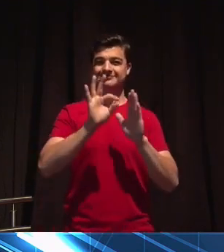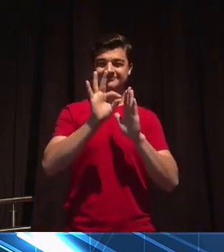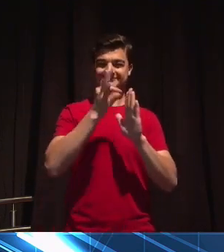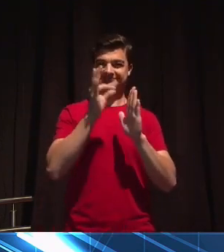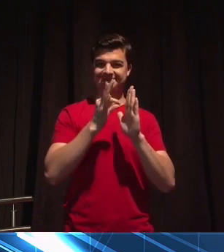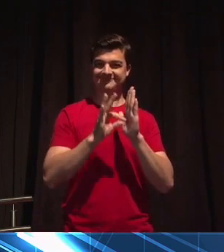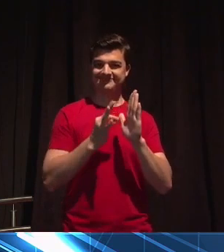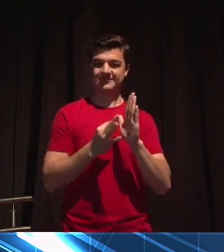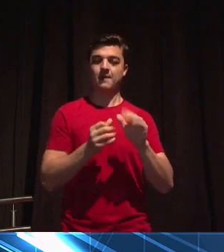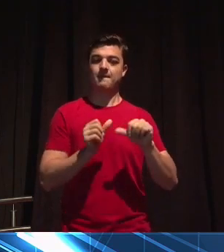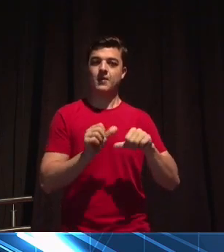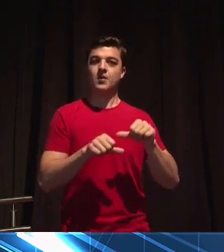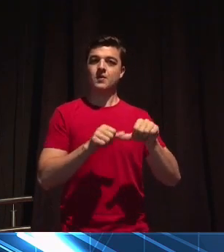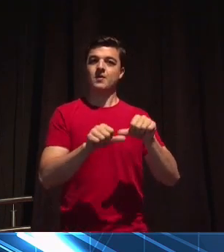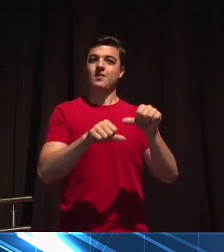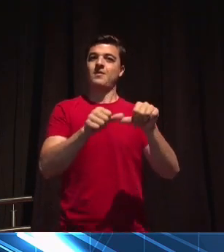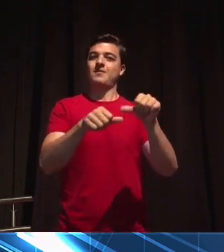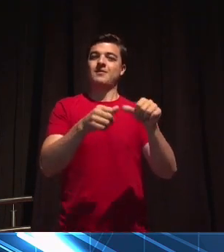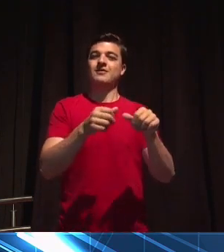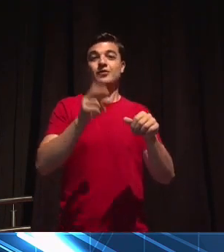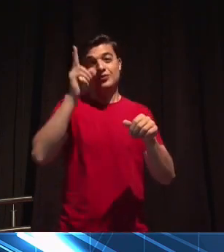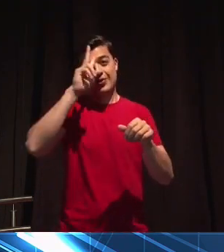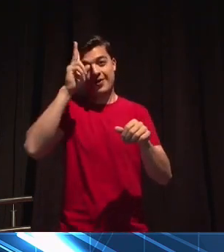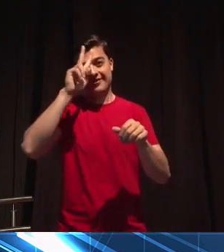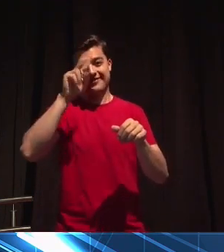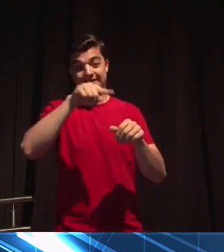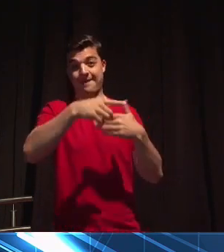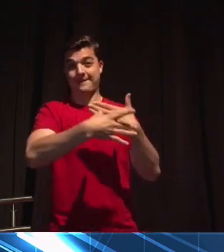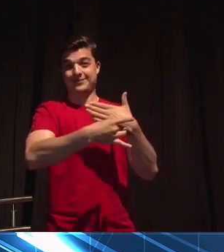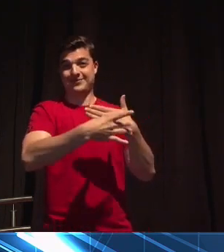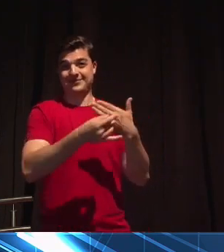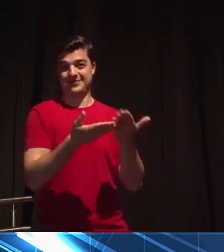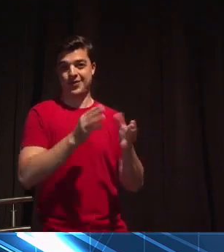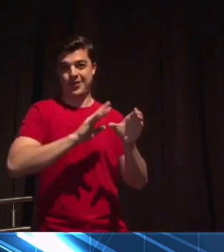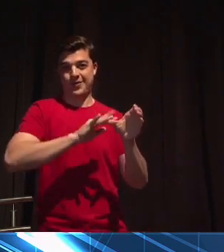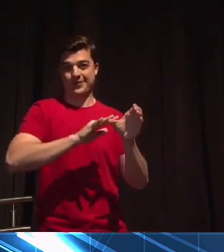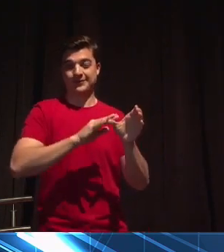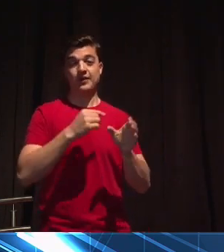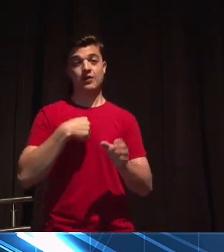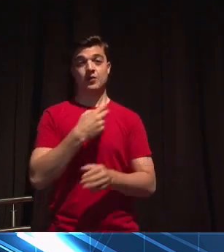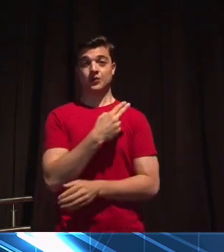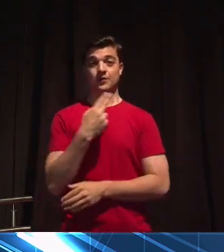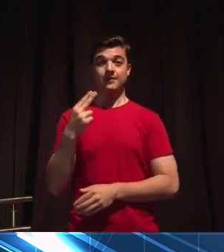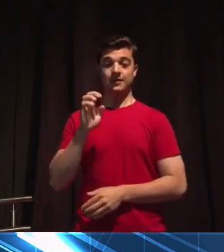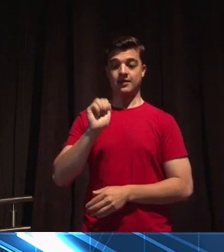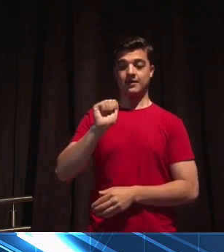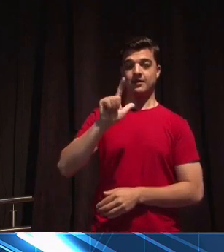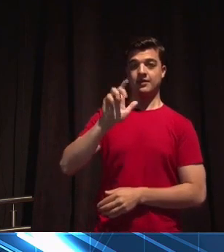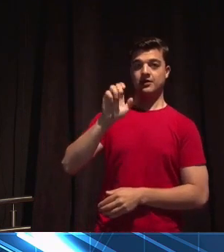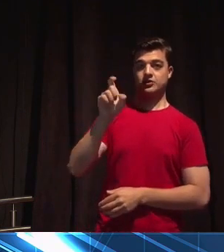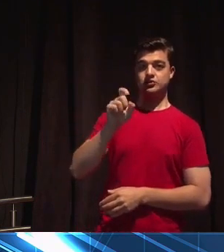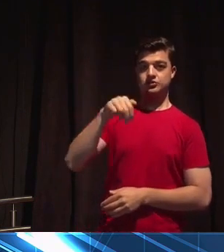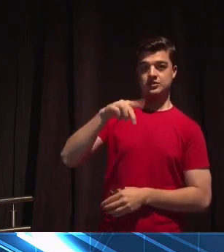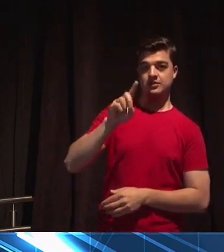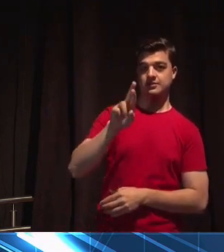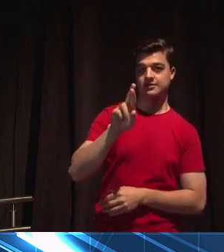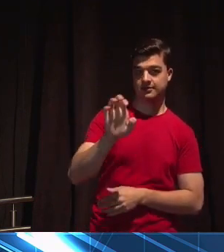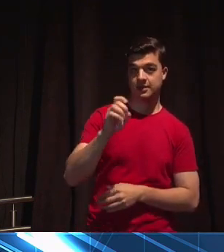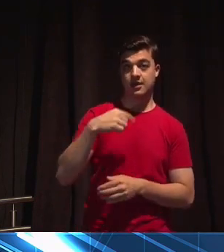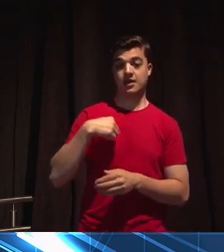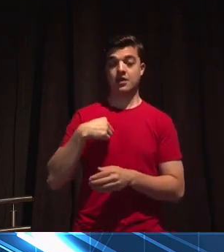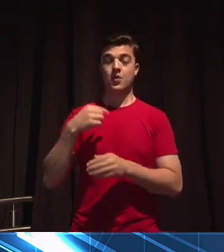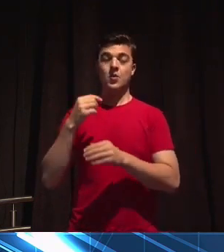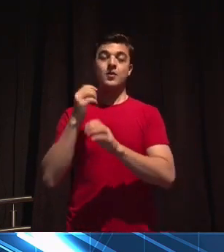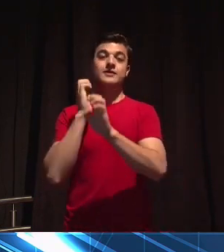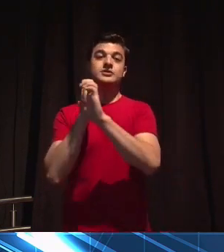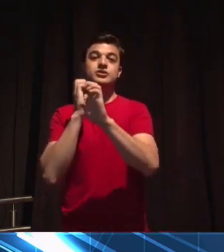essa história sou eu meu nome é Alexandre Aquiles eu sou engenheiro de software a 15 anos ou mais na